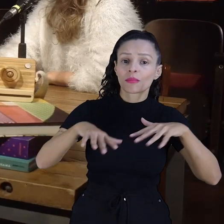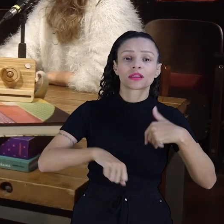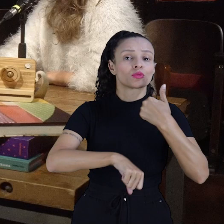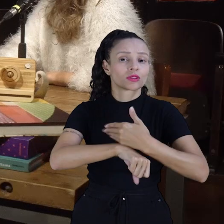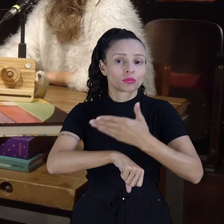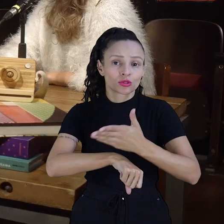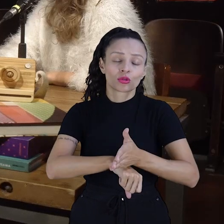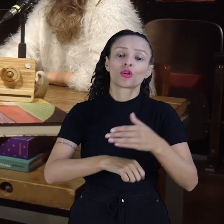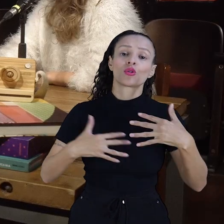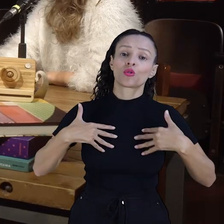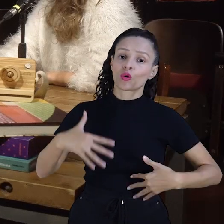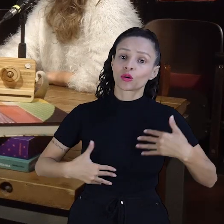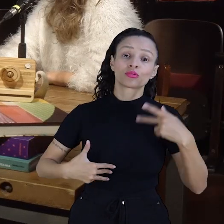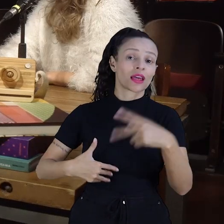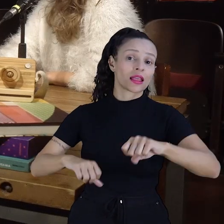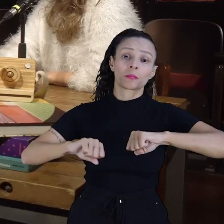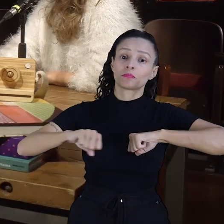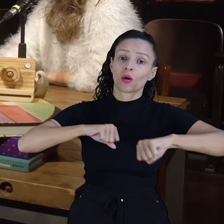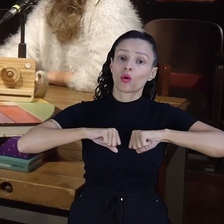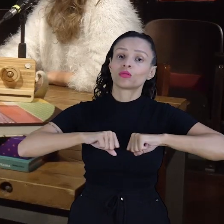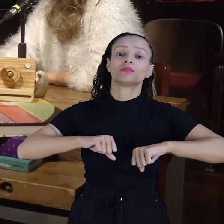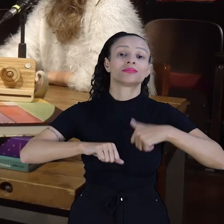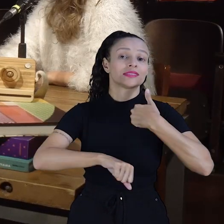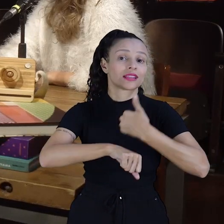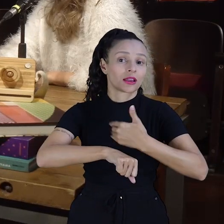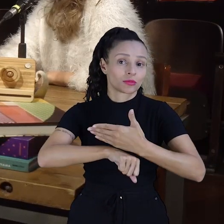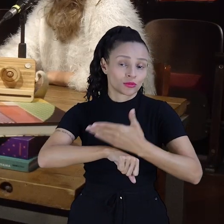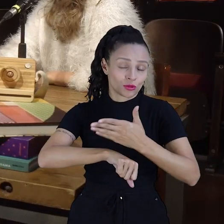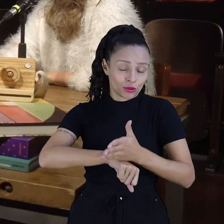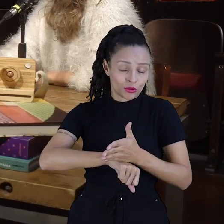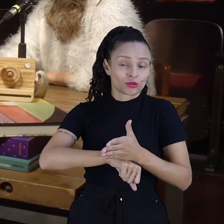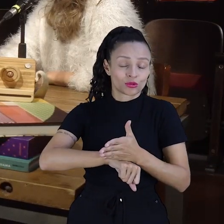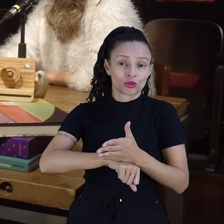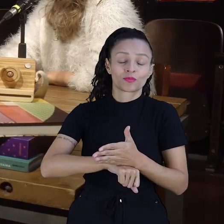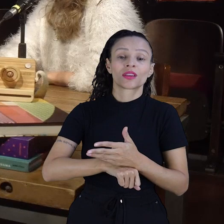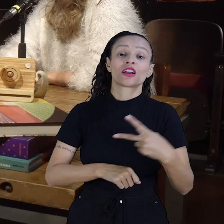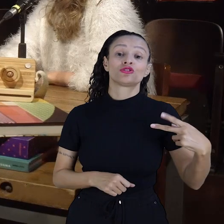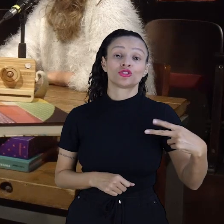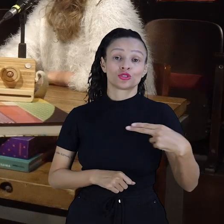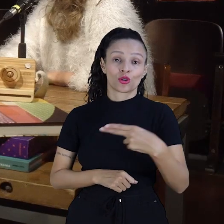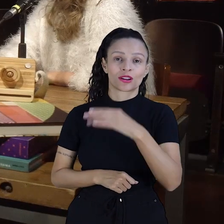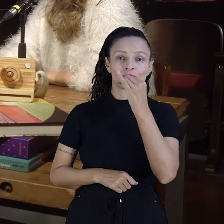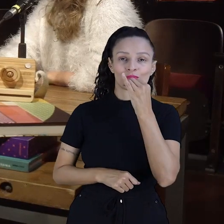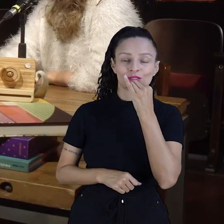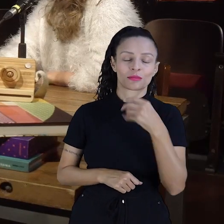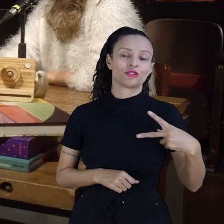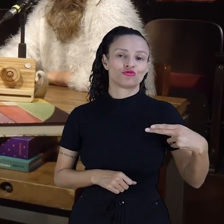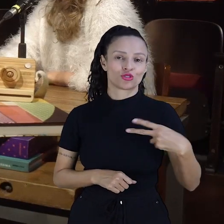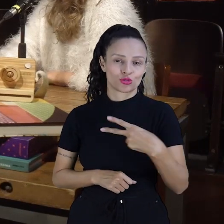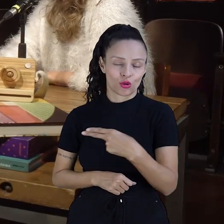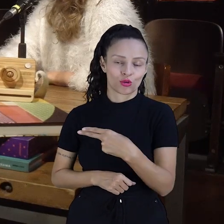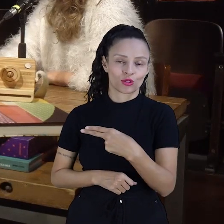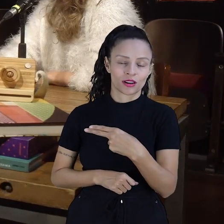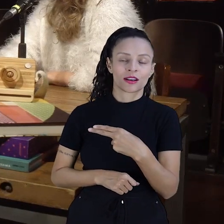todo. O corpo dela é potente o tempo todo. A tesoura, por exemplo, que a gente fala tanto de